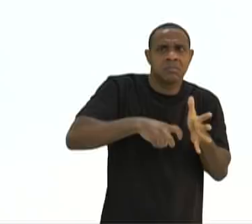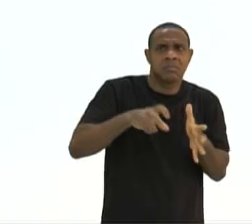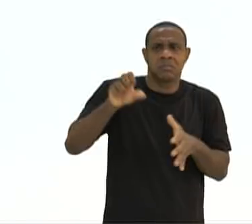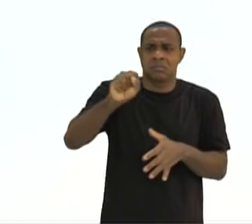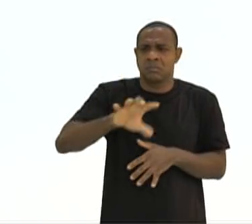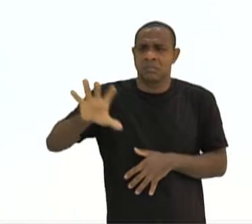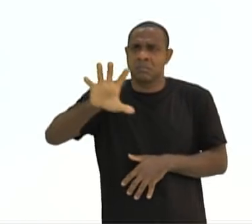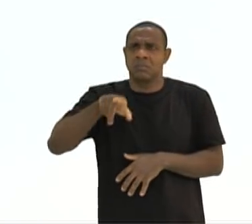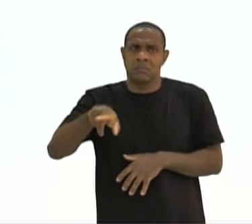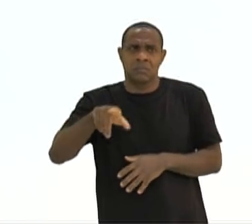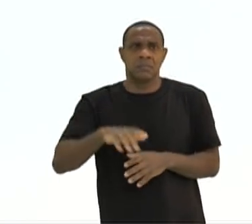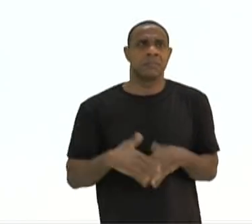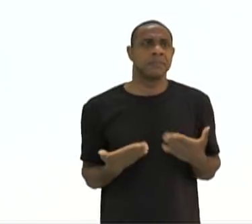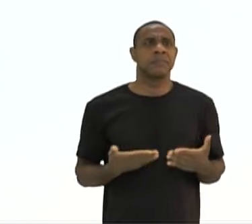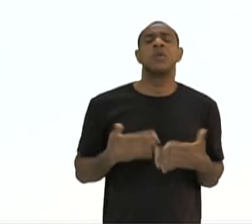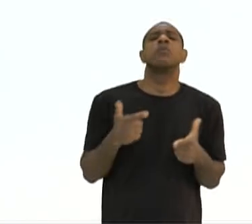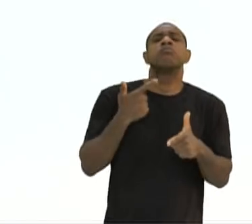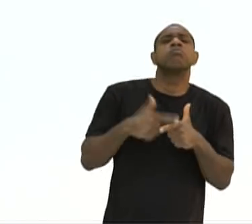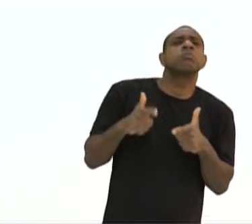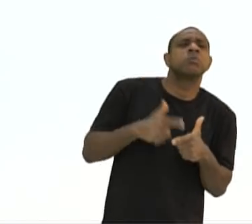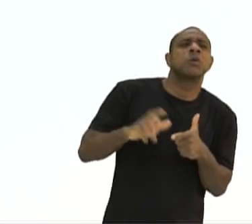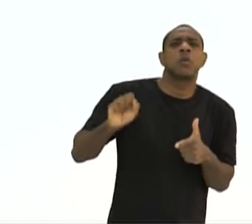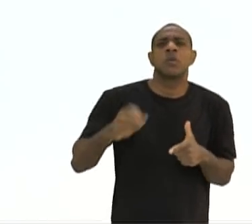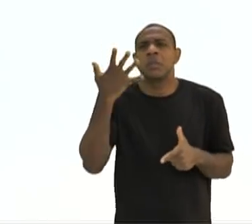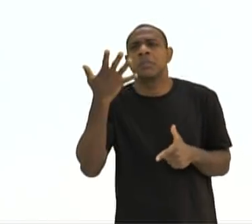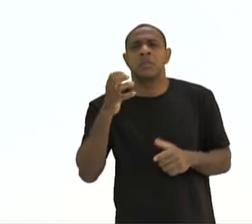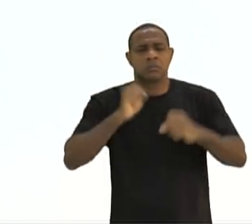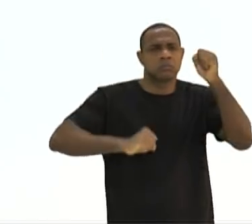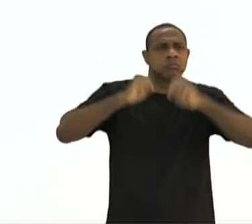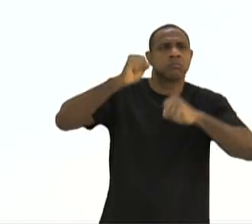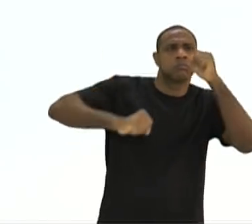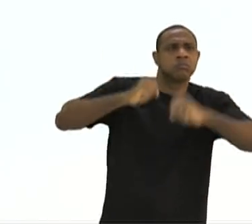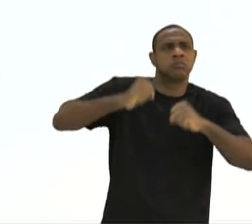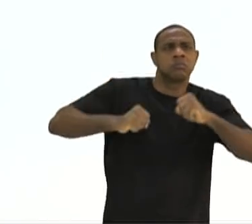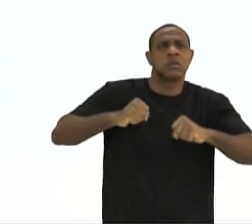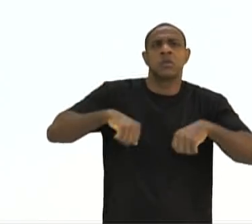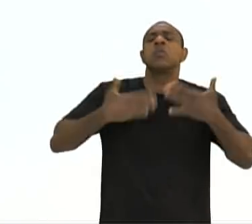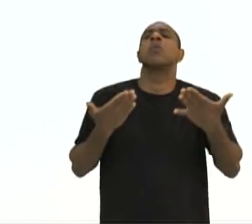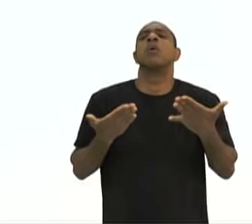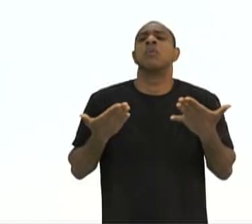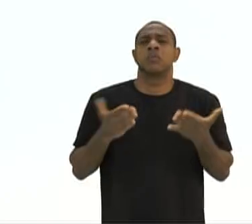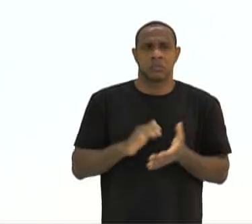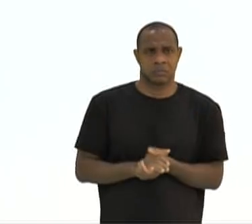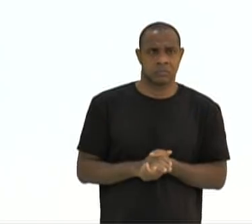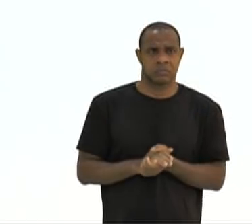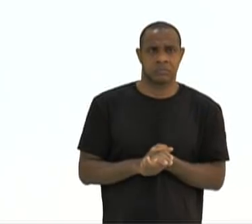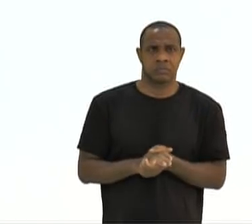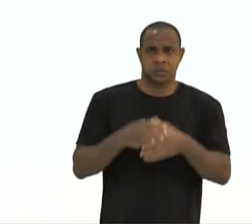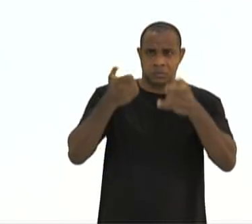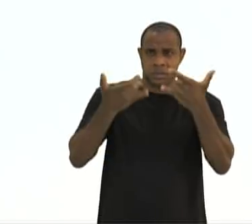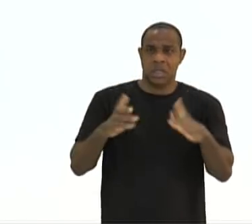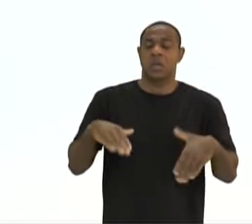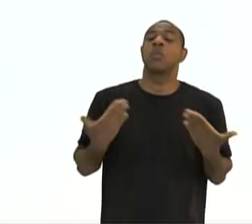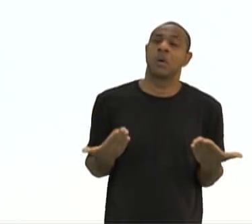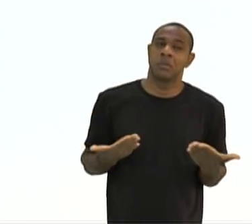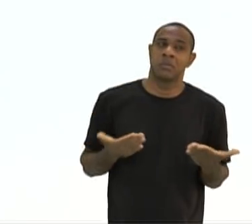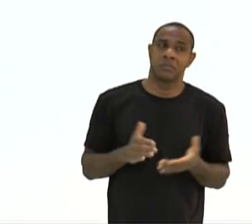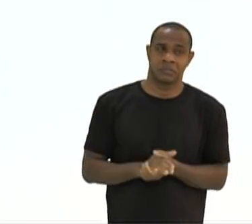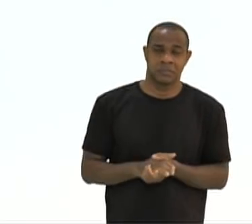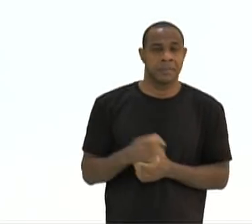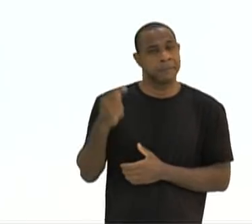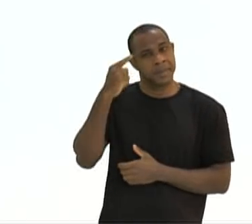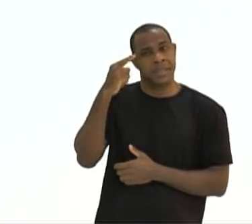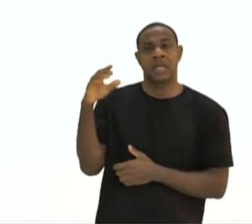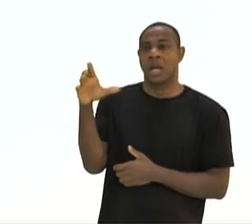Sudeste? E entre as consequências da industrialização do Sudeste, podemos citar o quê? Disso que nós acabamos de falar. Então,